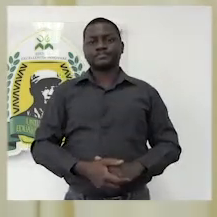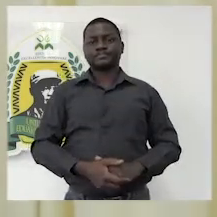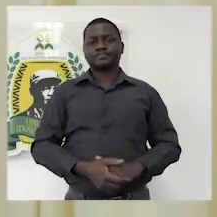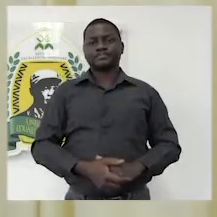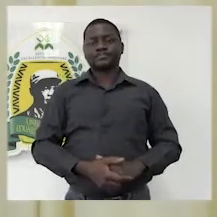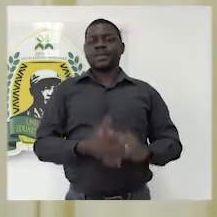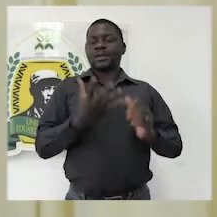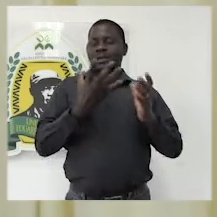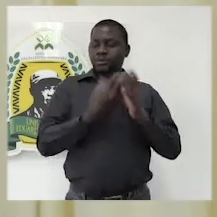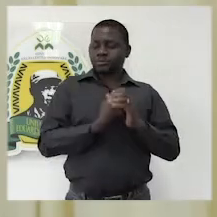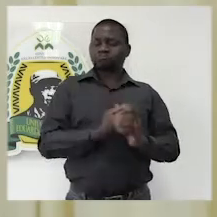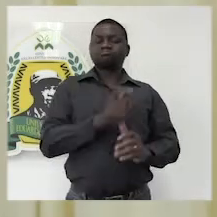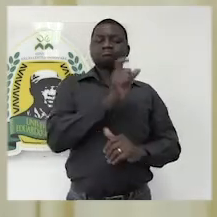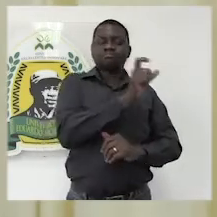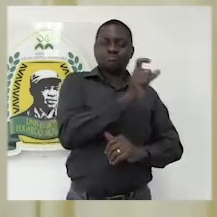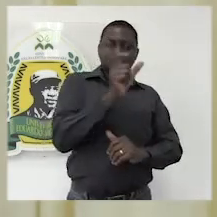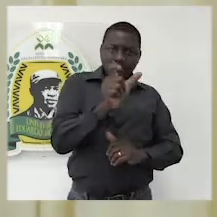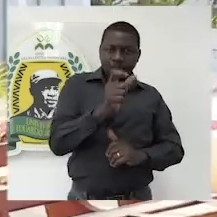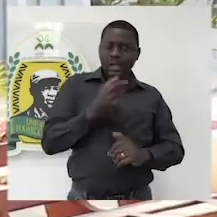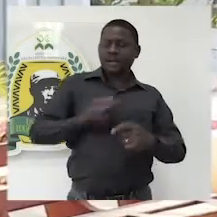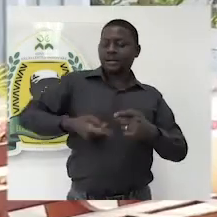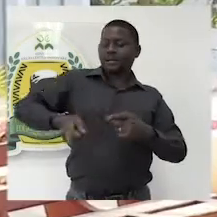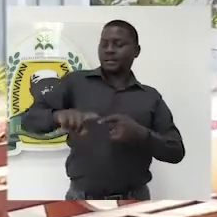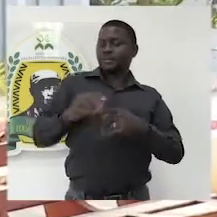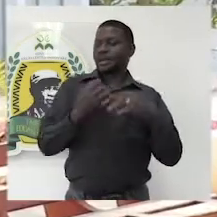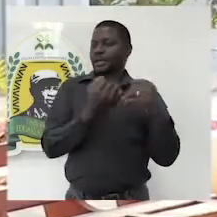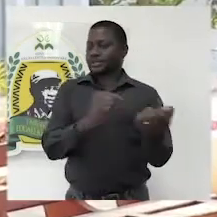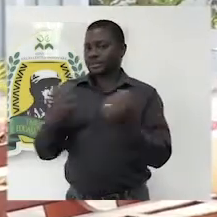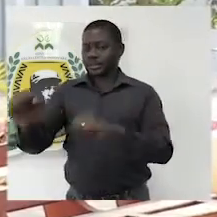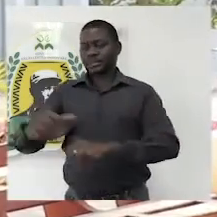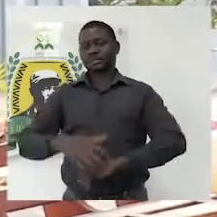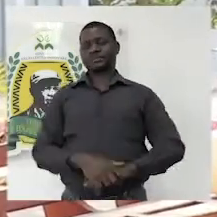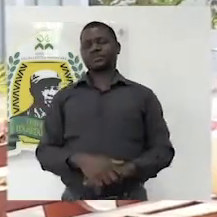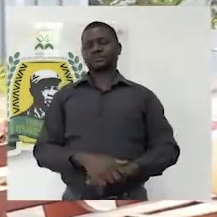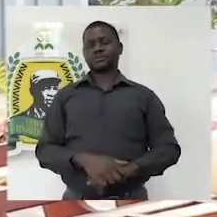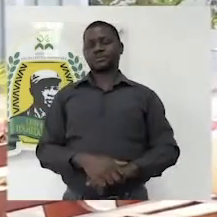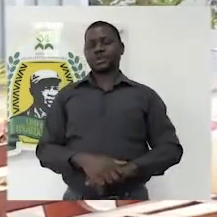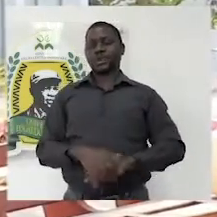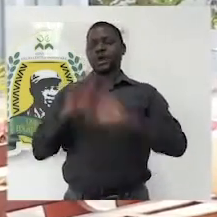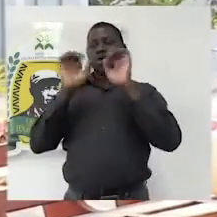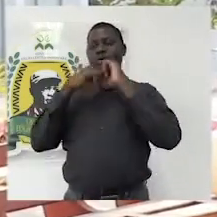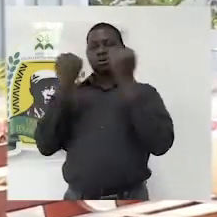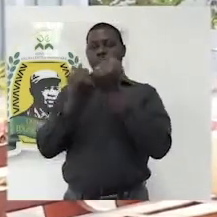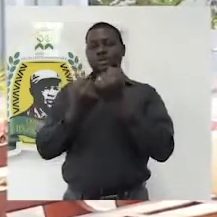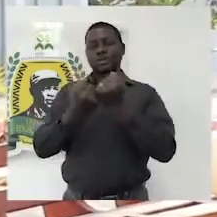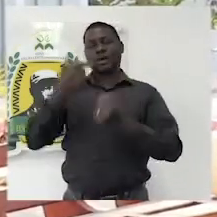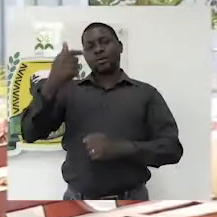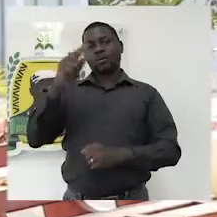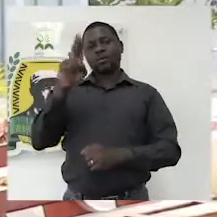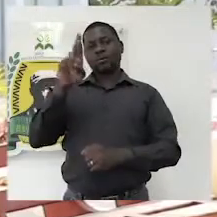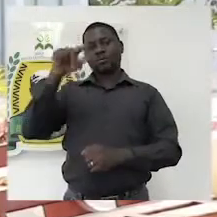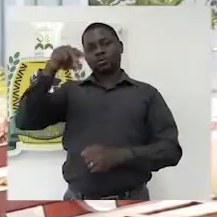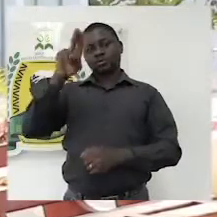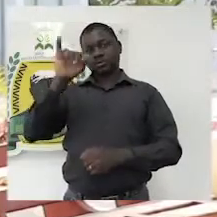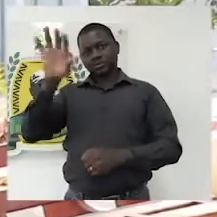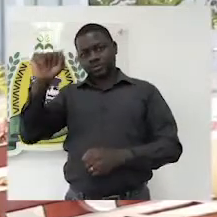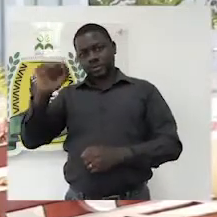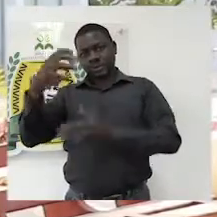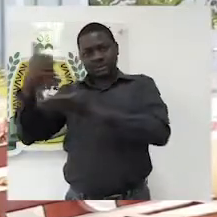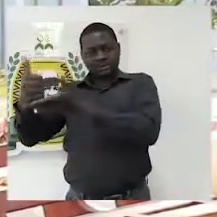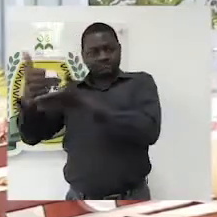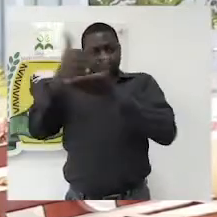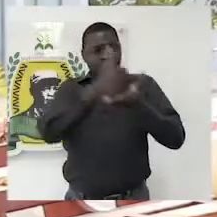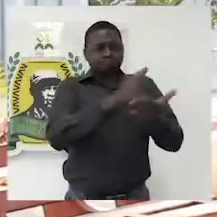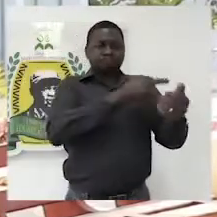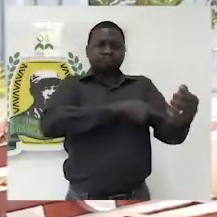nas palavras e na ação. A Agência Turca de Coordenação e Cooperação reforça a capacidade do